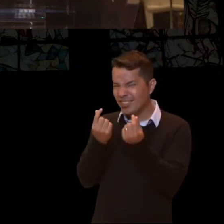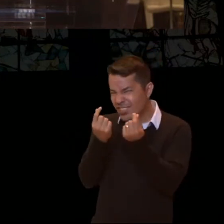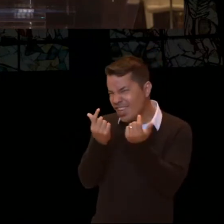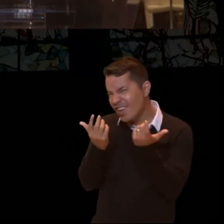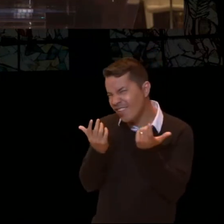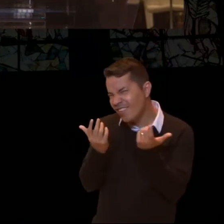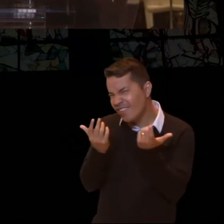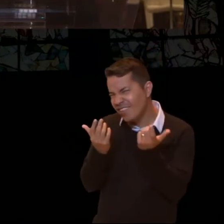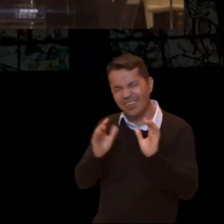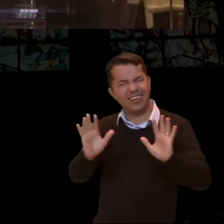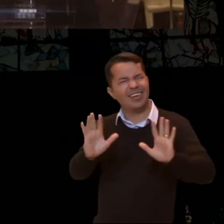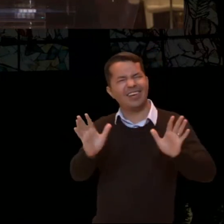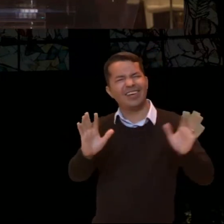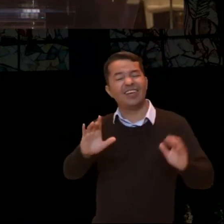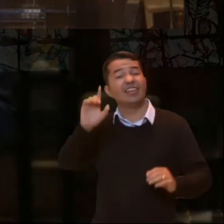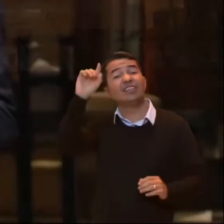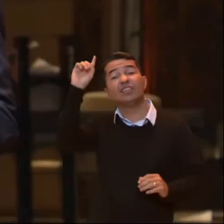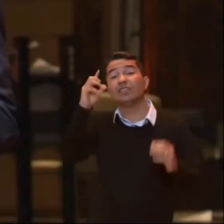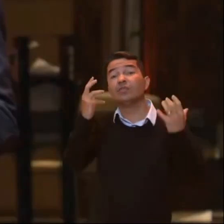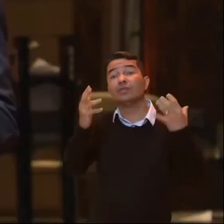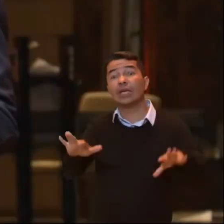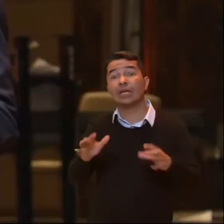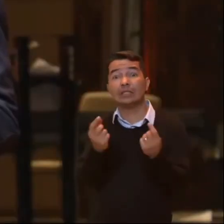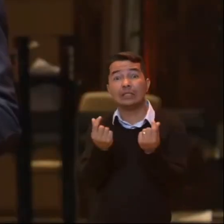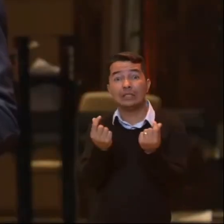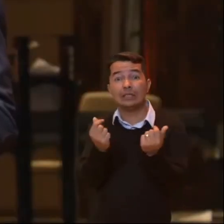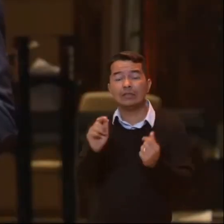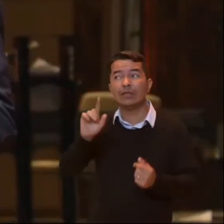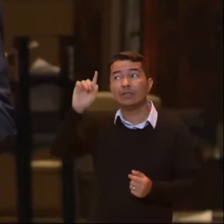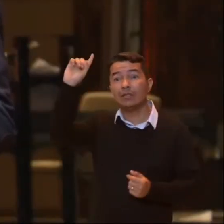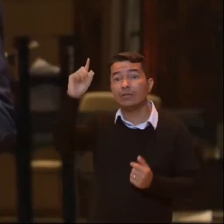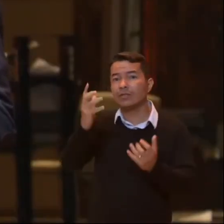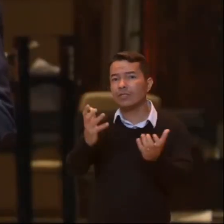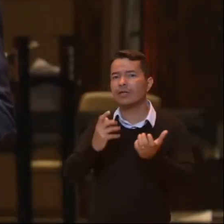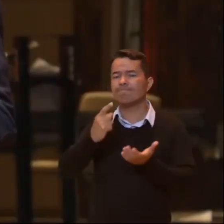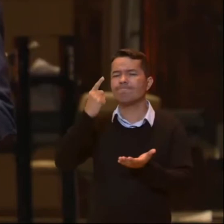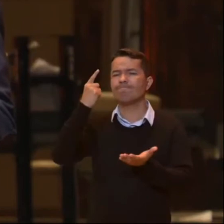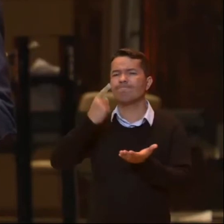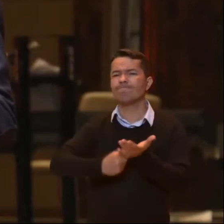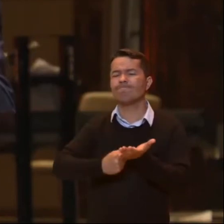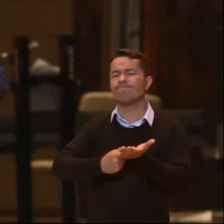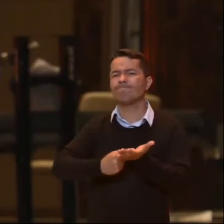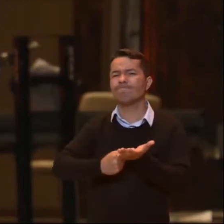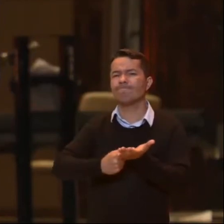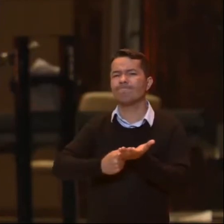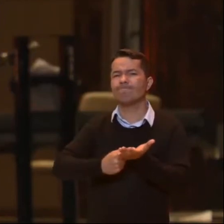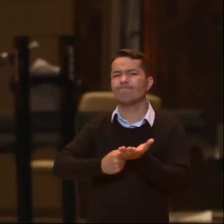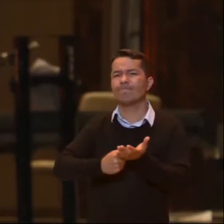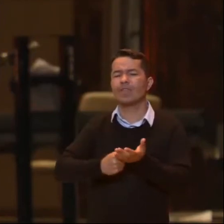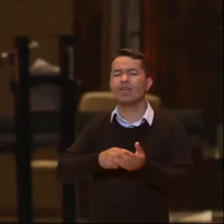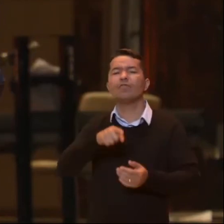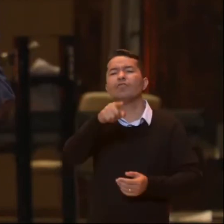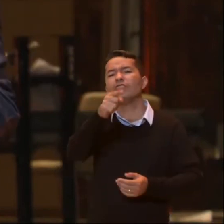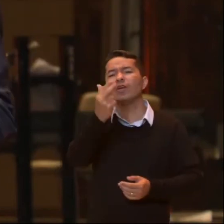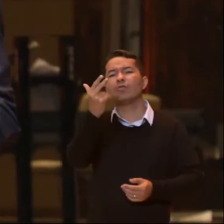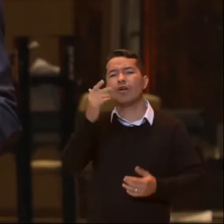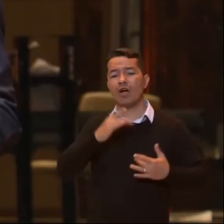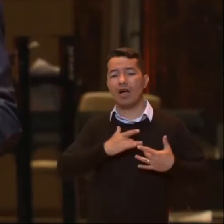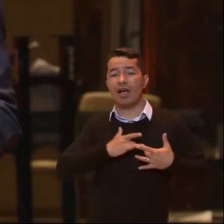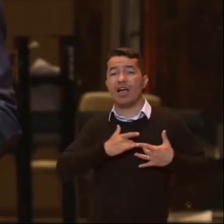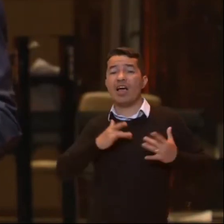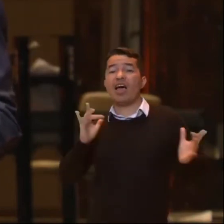é recurso financeiro não, viu, querido? O que Deus quer é compromisso. É a gente dizer: estou aqui para servir, não